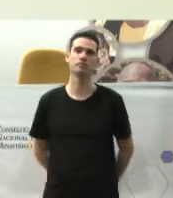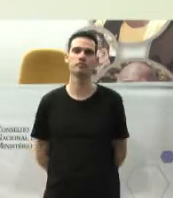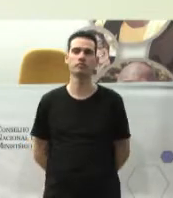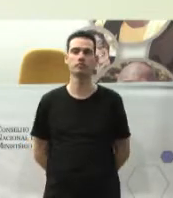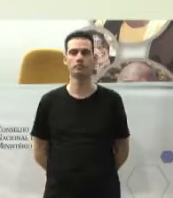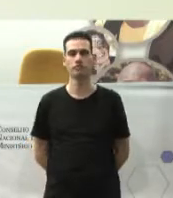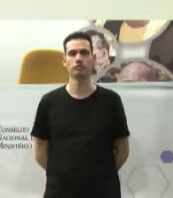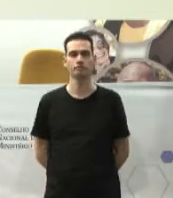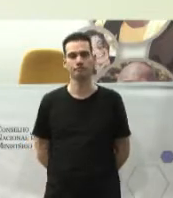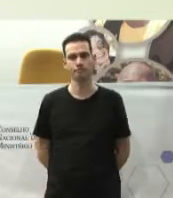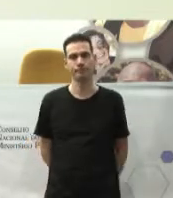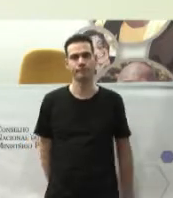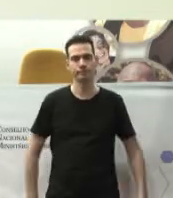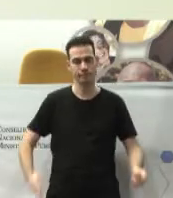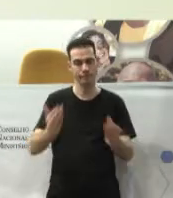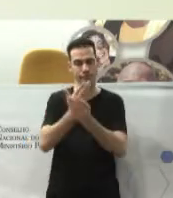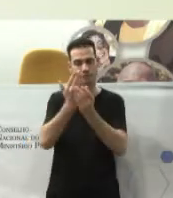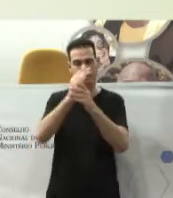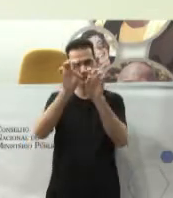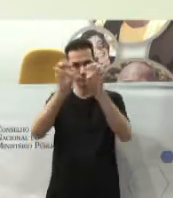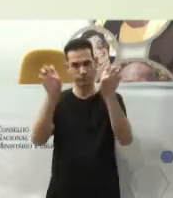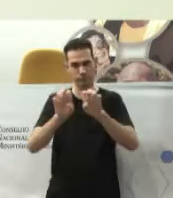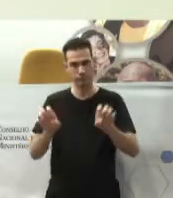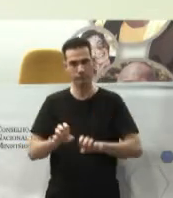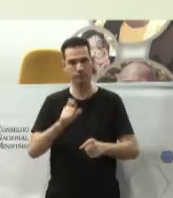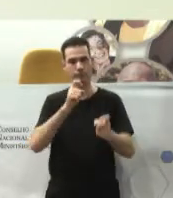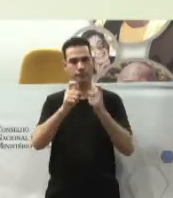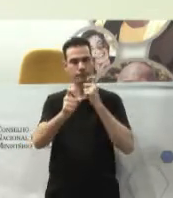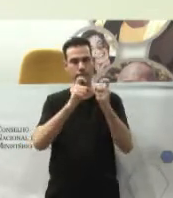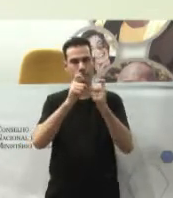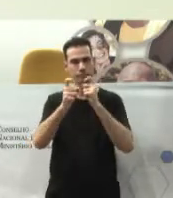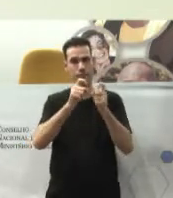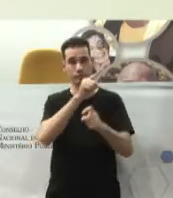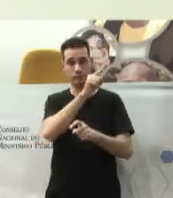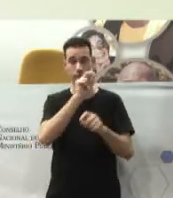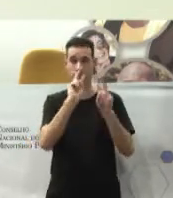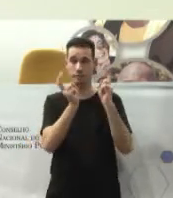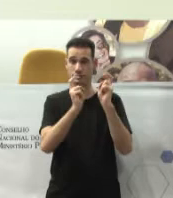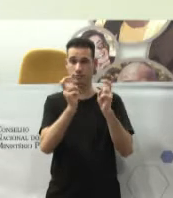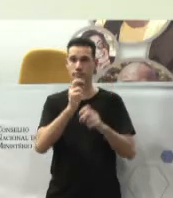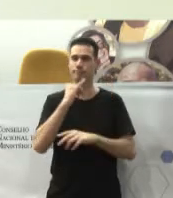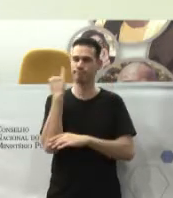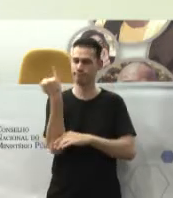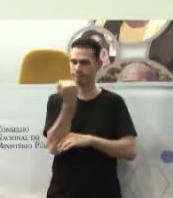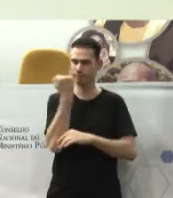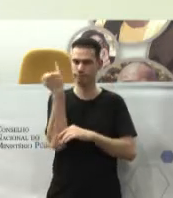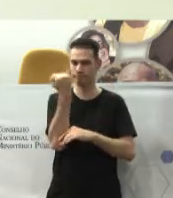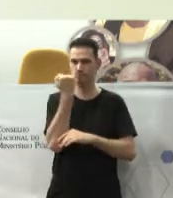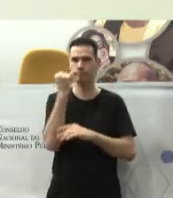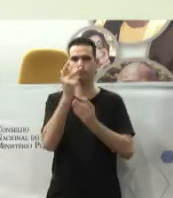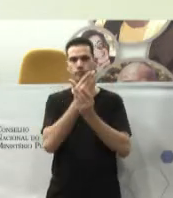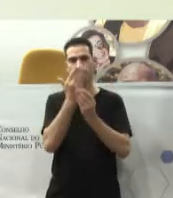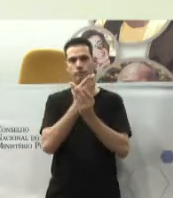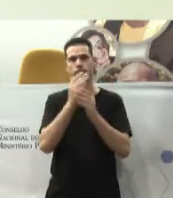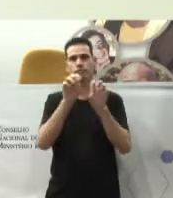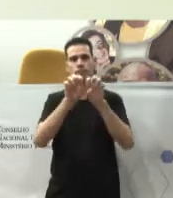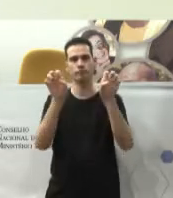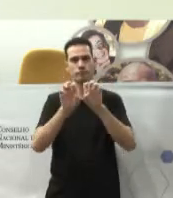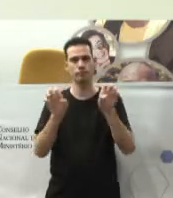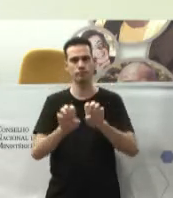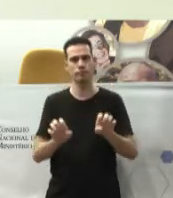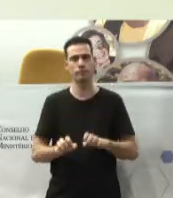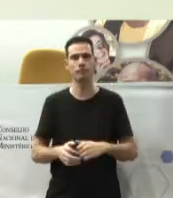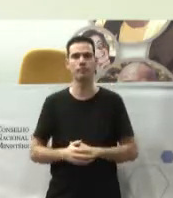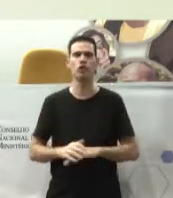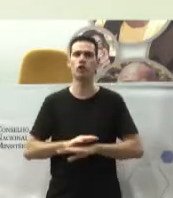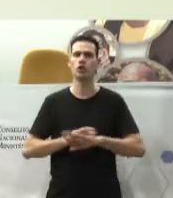Processos estruturais e execução. Esse é um dos temas mais importantes nos processos estruturais. E é só para fazer uma